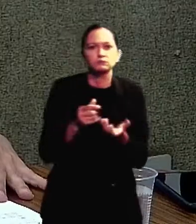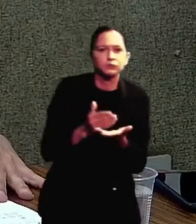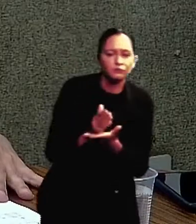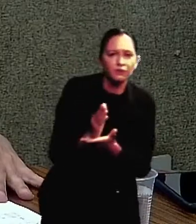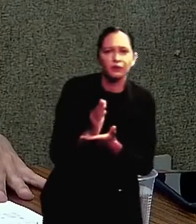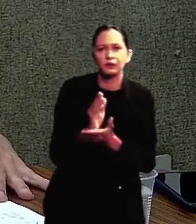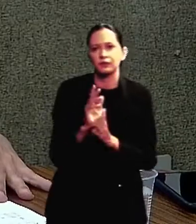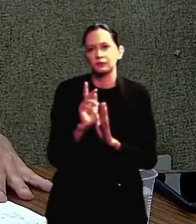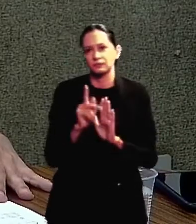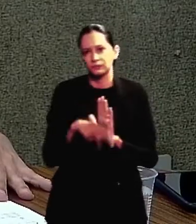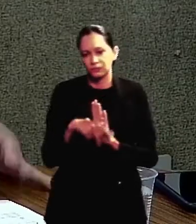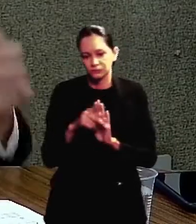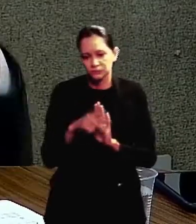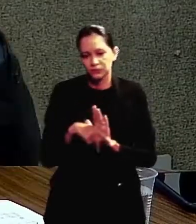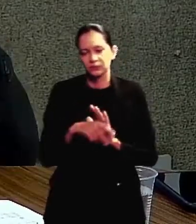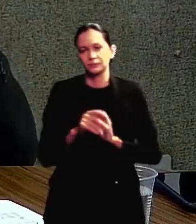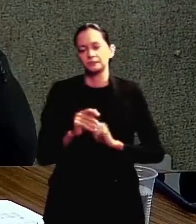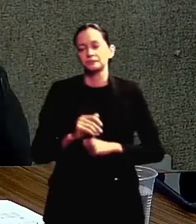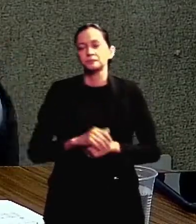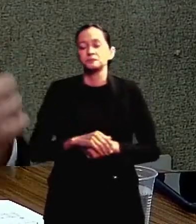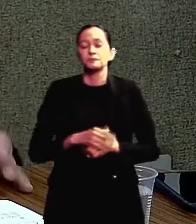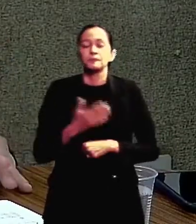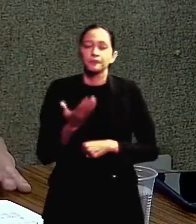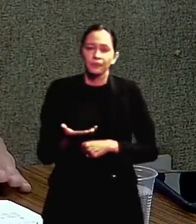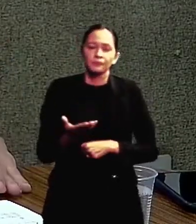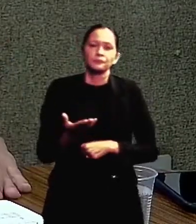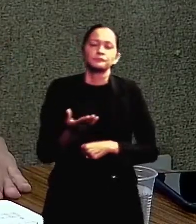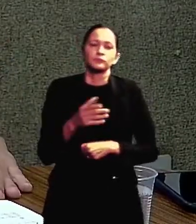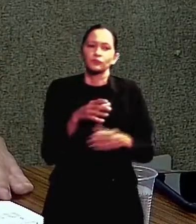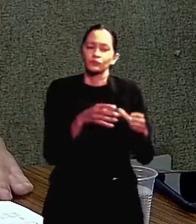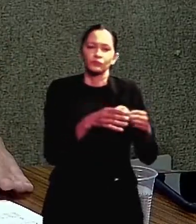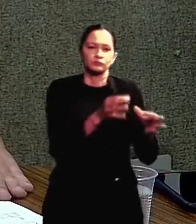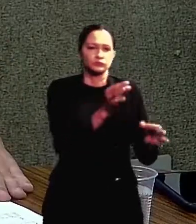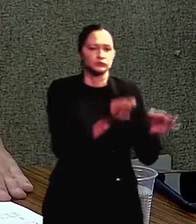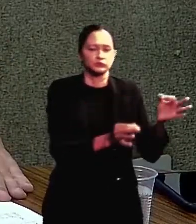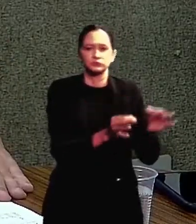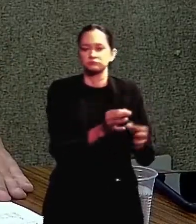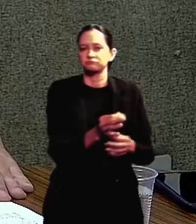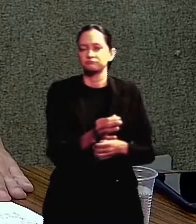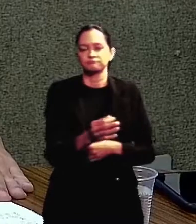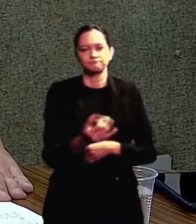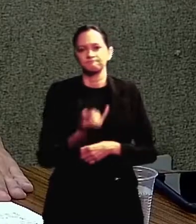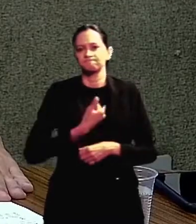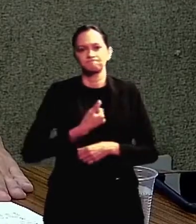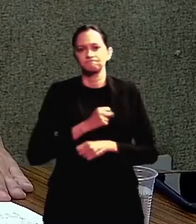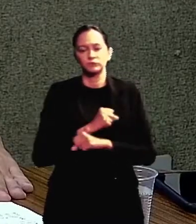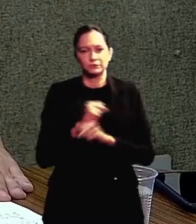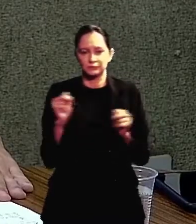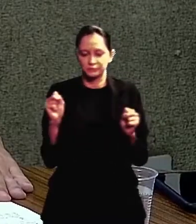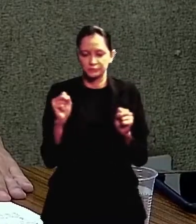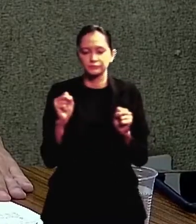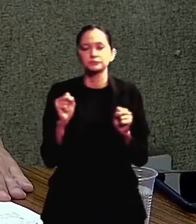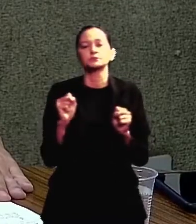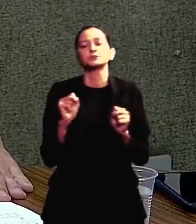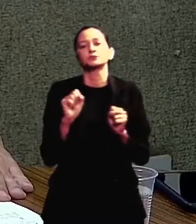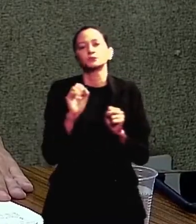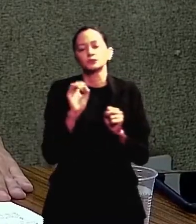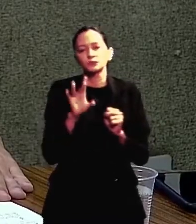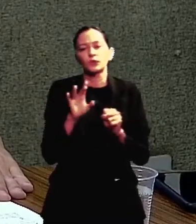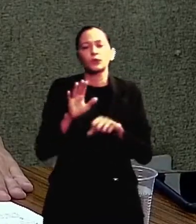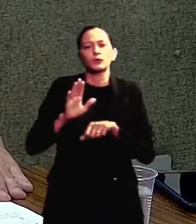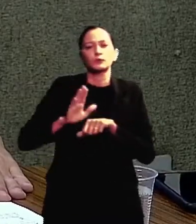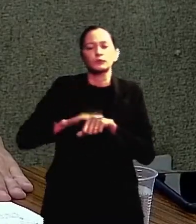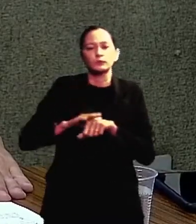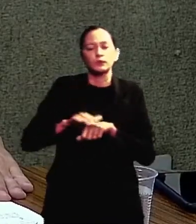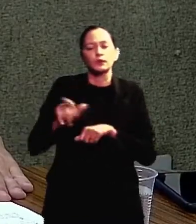desta presidência exarar voto em separado, e a Procuradoria manifestou pela não possibilidade, apenas a possibilidade do